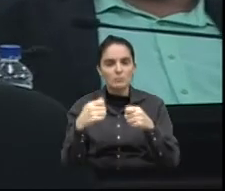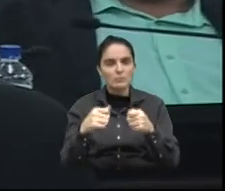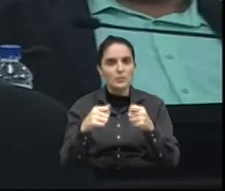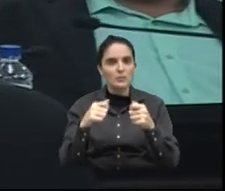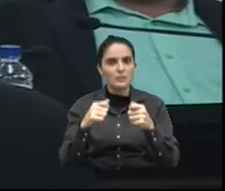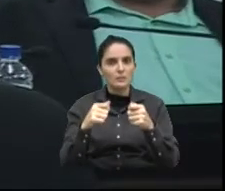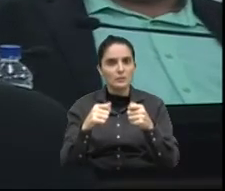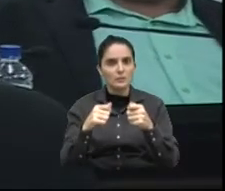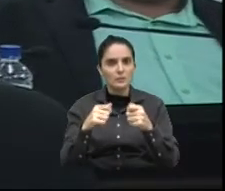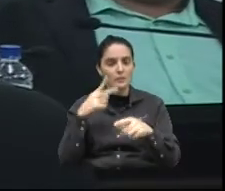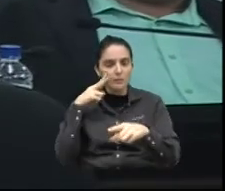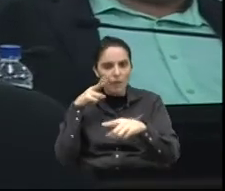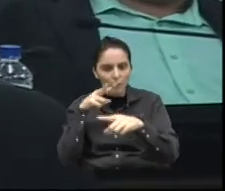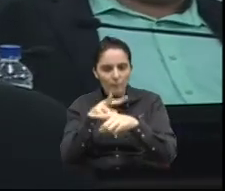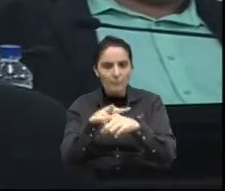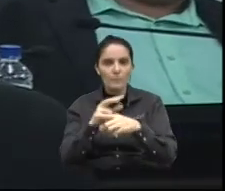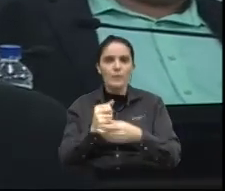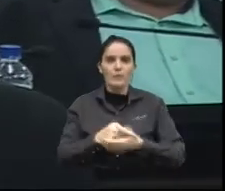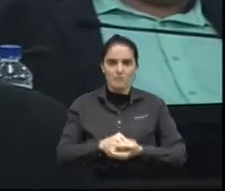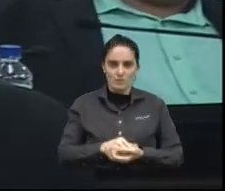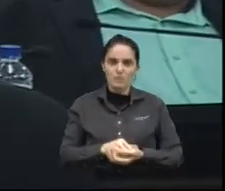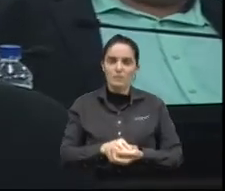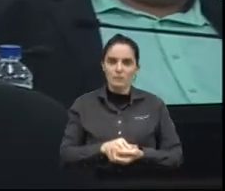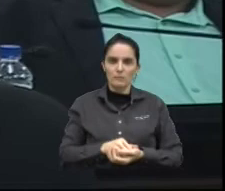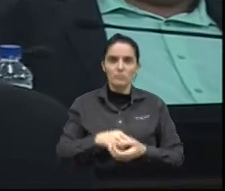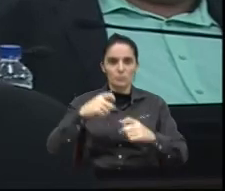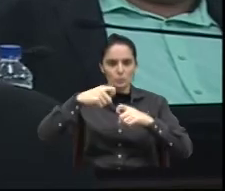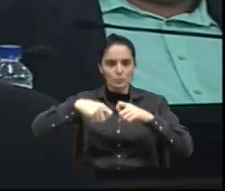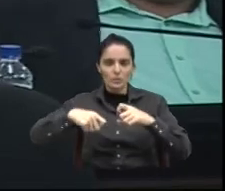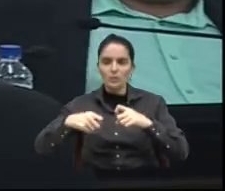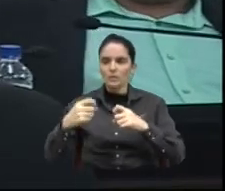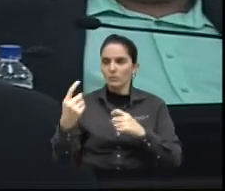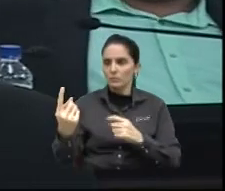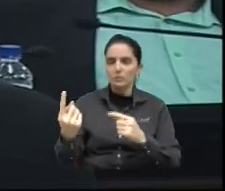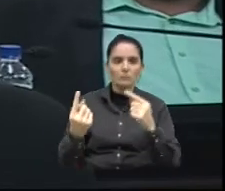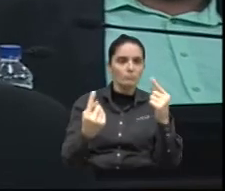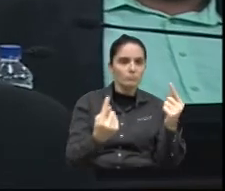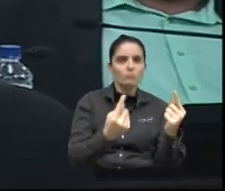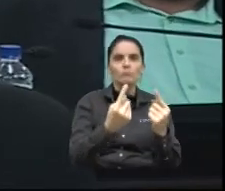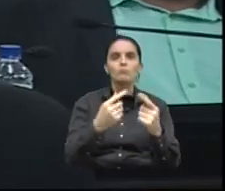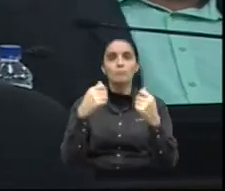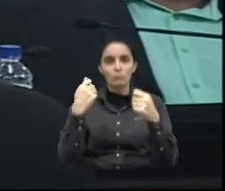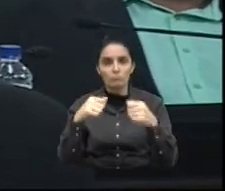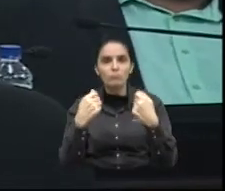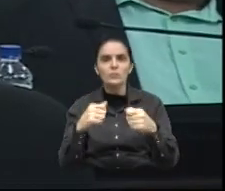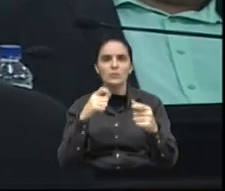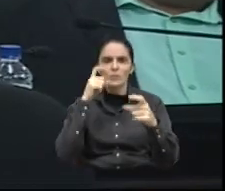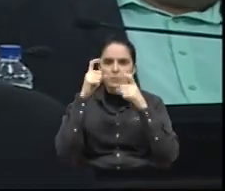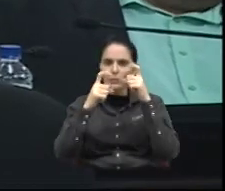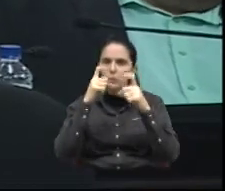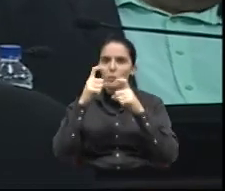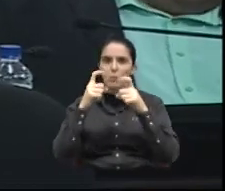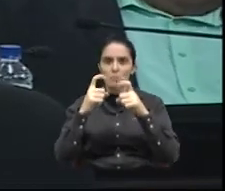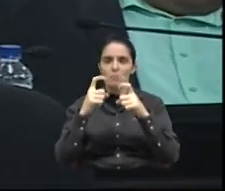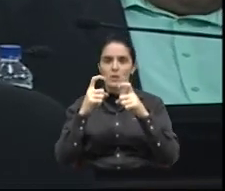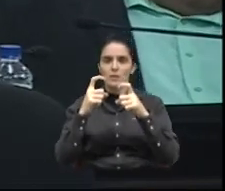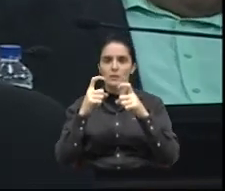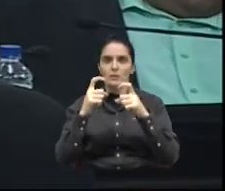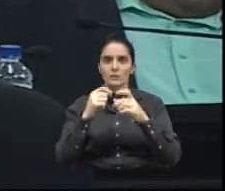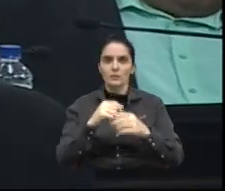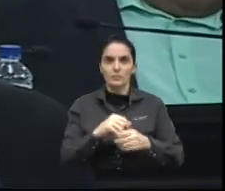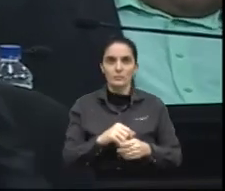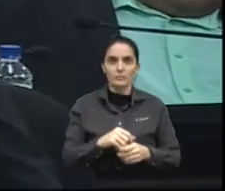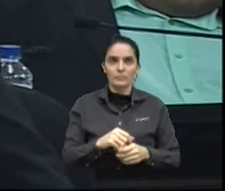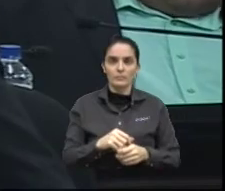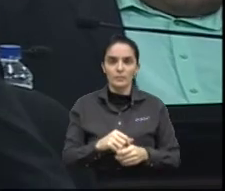preocupar orientação sexual de um ou de outro se nós nos preocuparmos mais com as coisas mais importantes